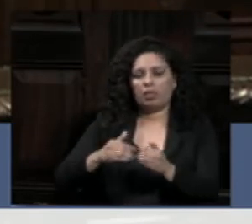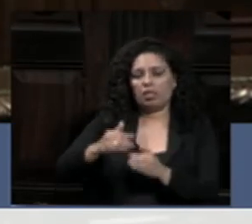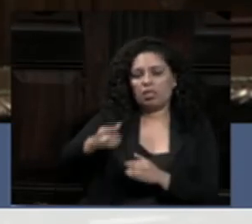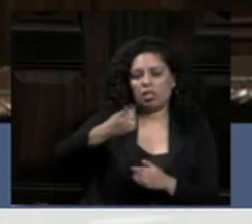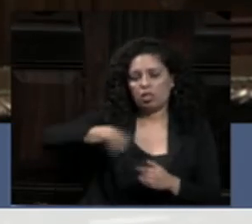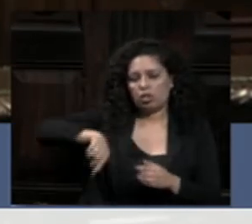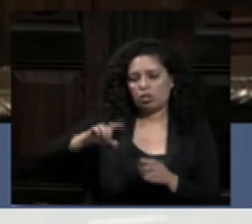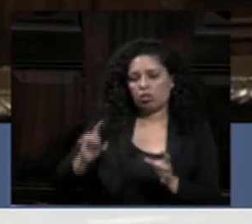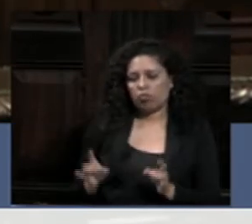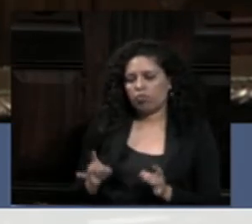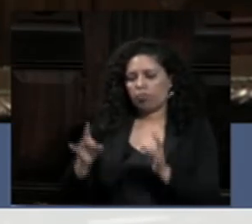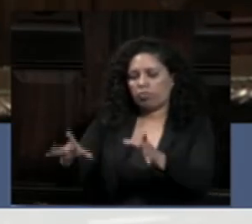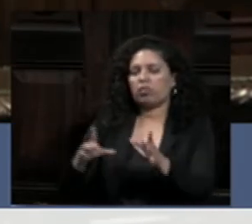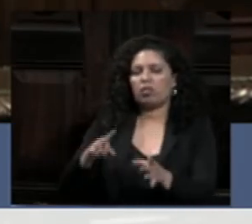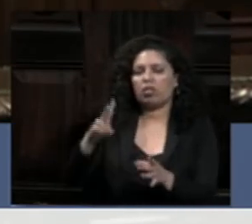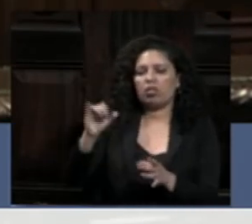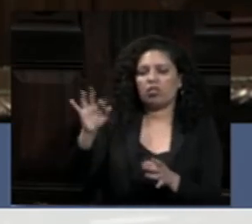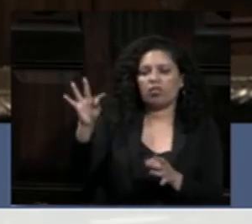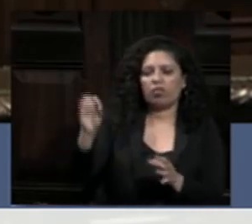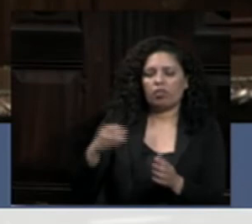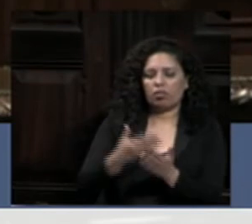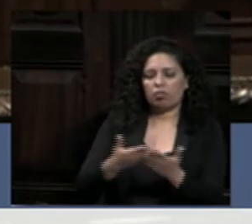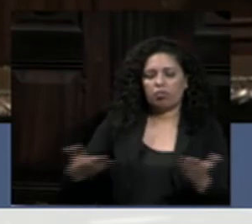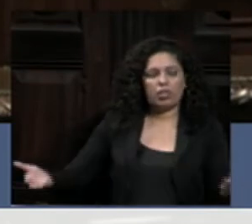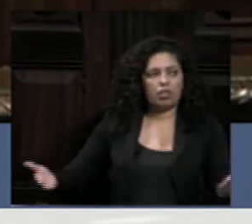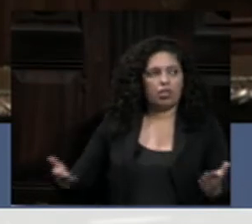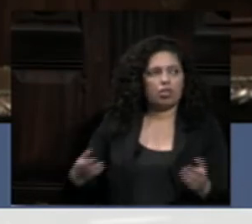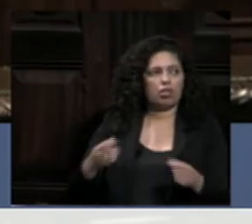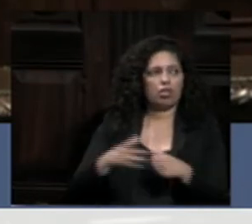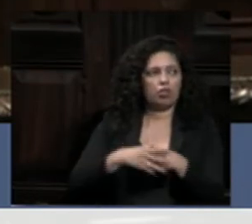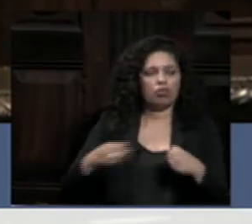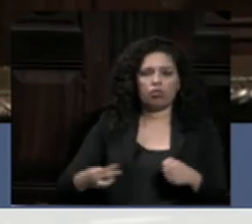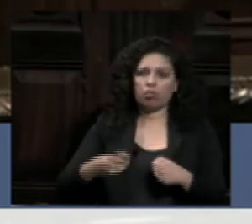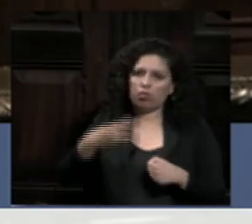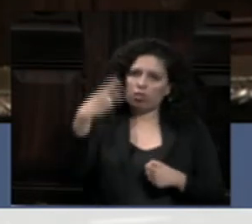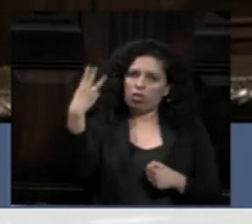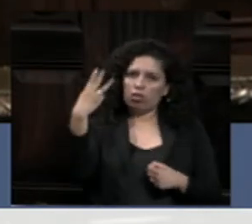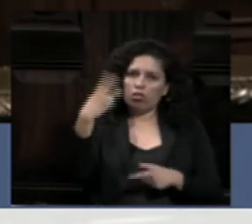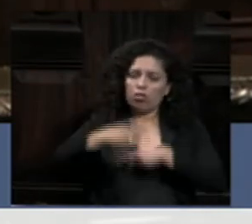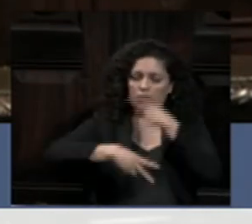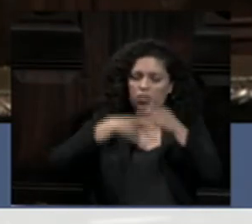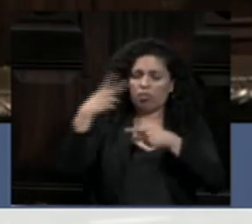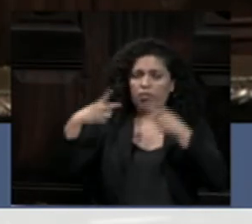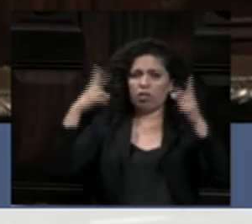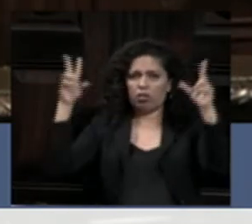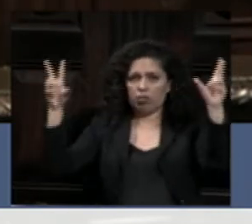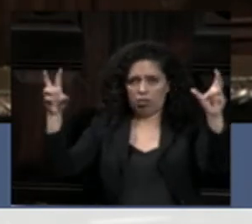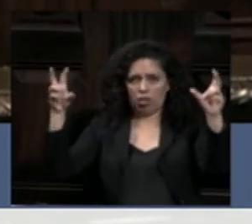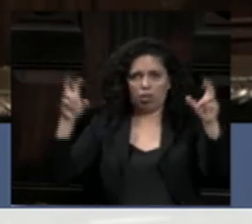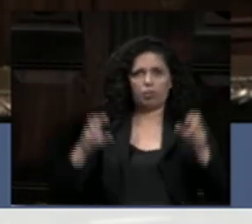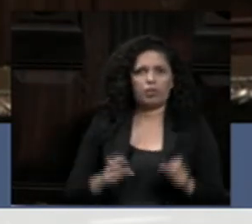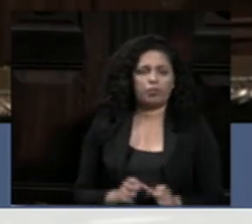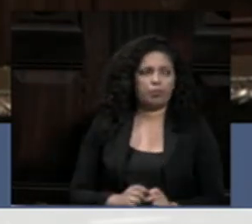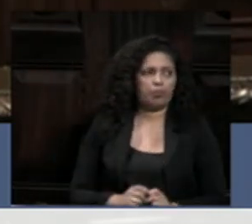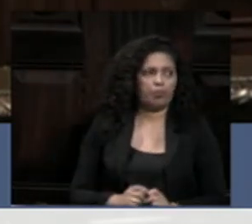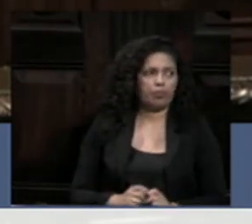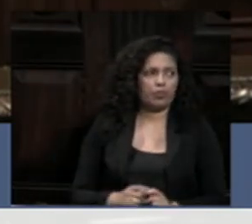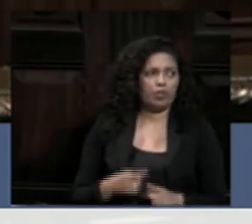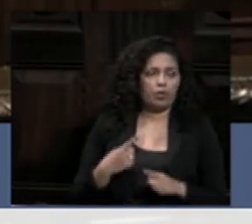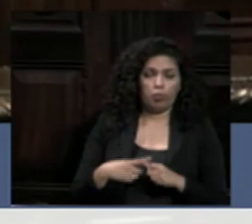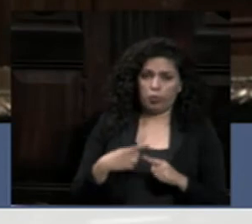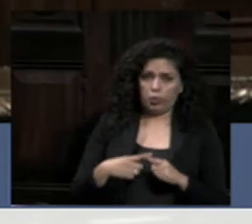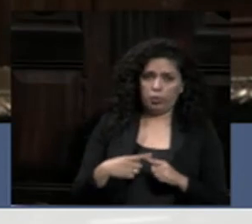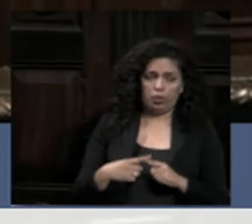ao artigo 3º, que é esclarecedor sobre esse tema, para que ele